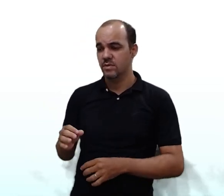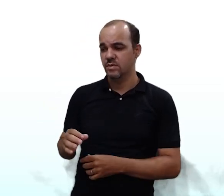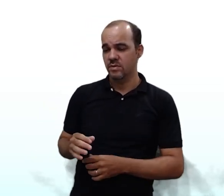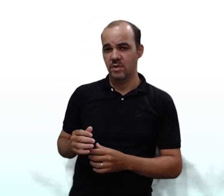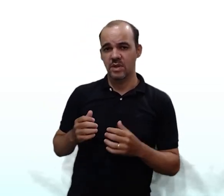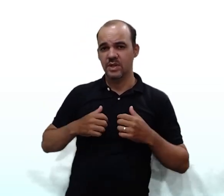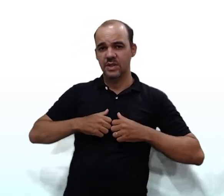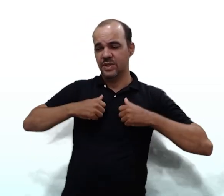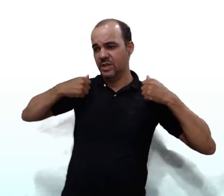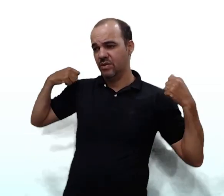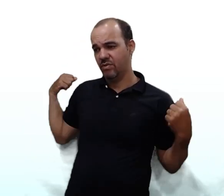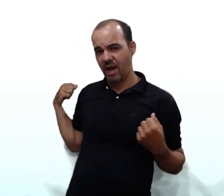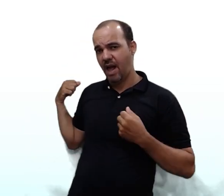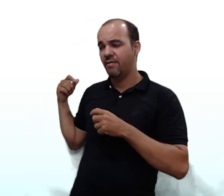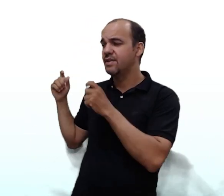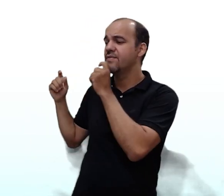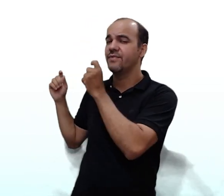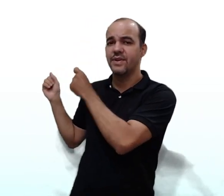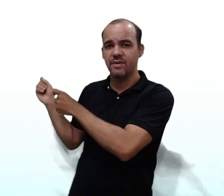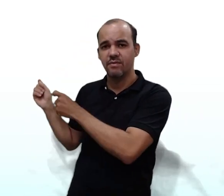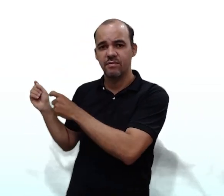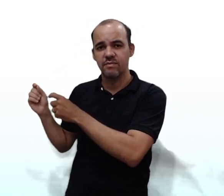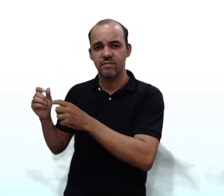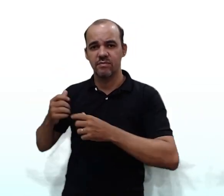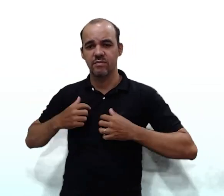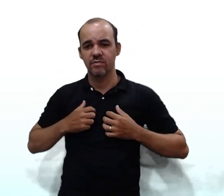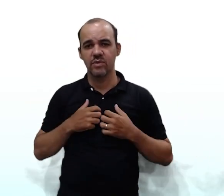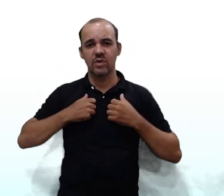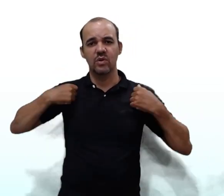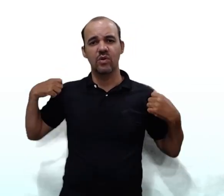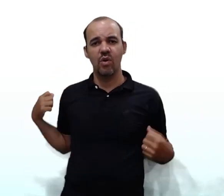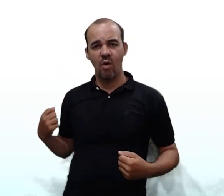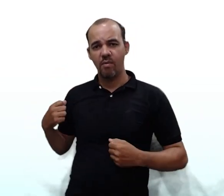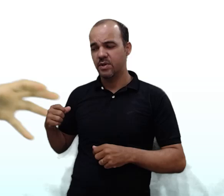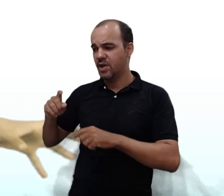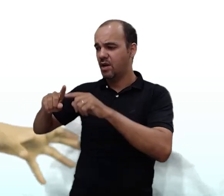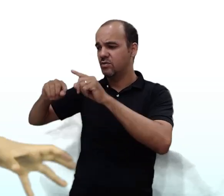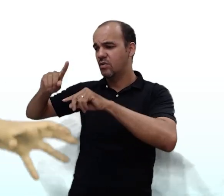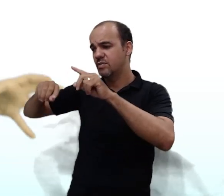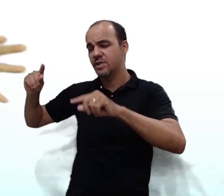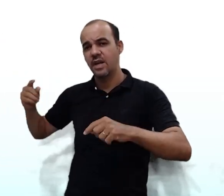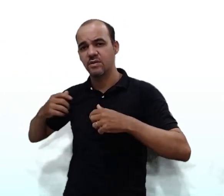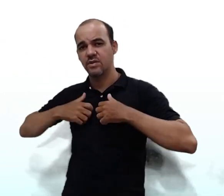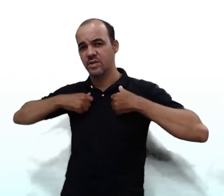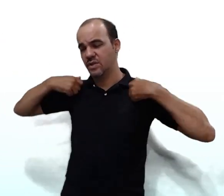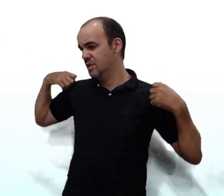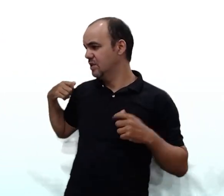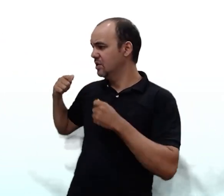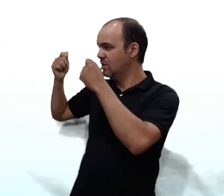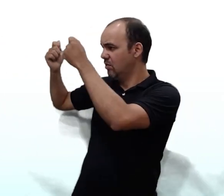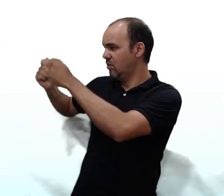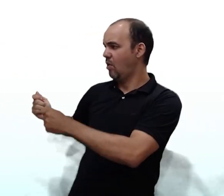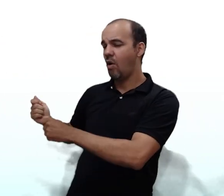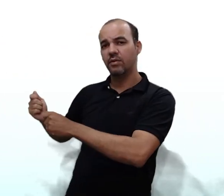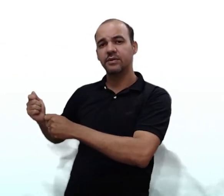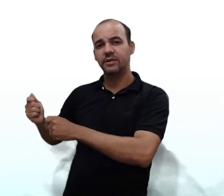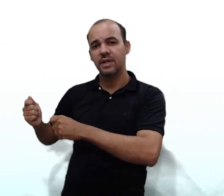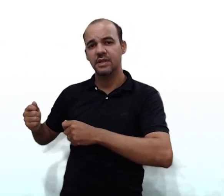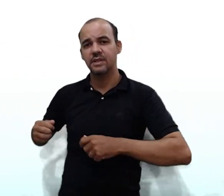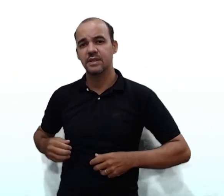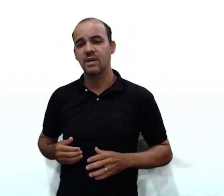off é o verbo frasal, correto? Your coat é o objeto, porque quem tira, tira alguma coisa. Your coat,